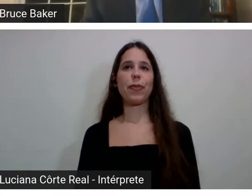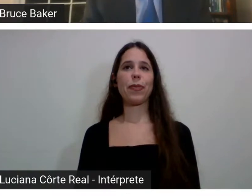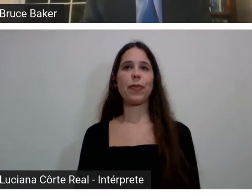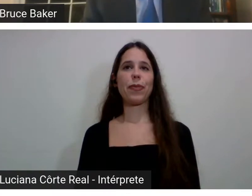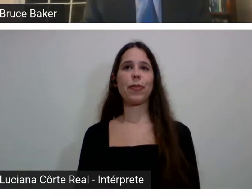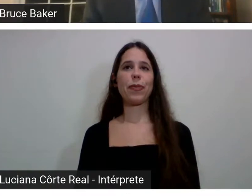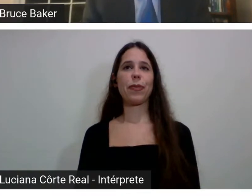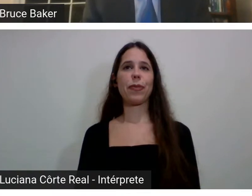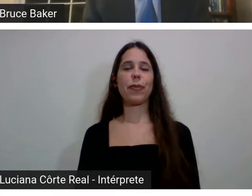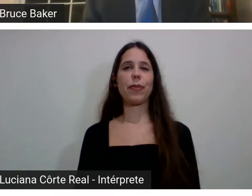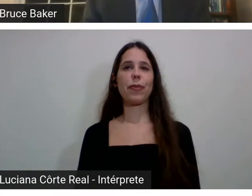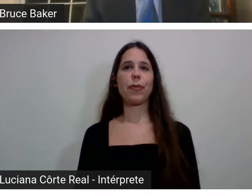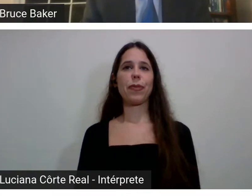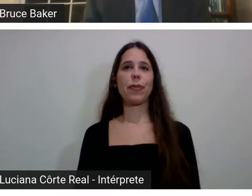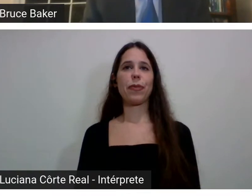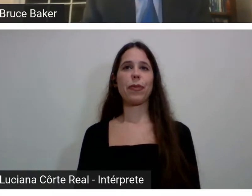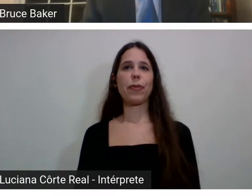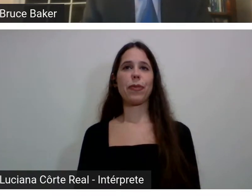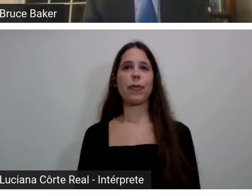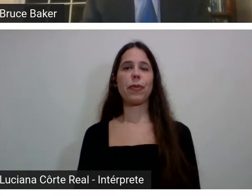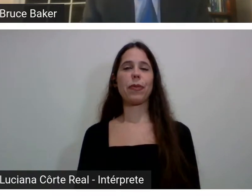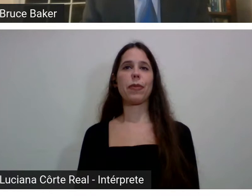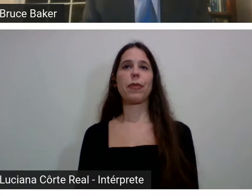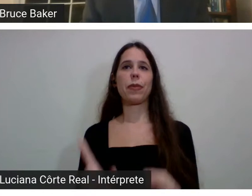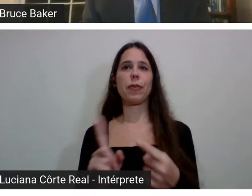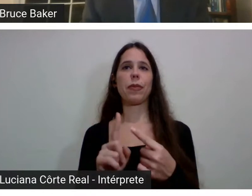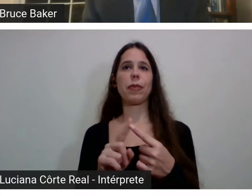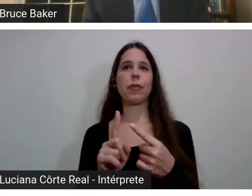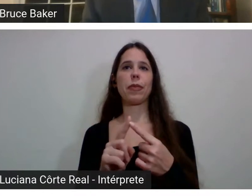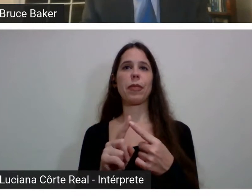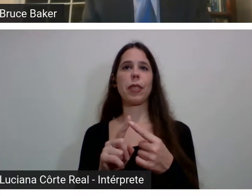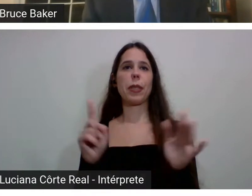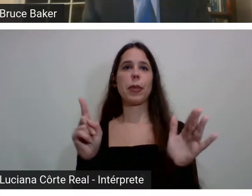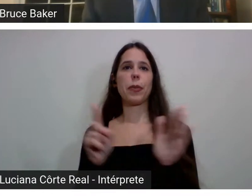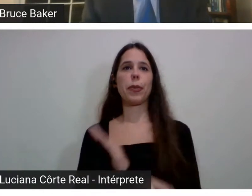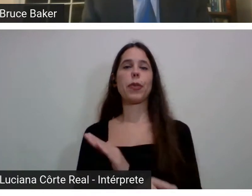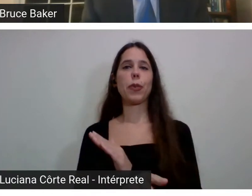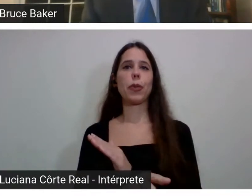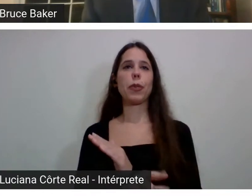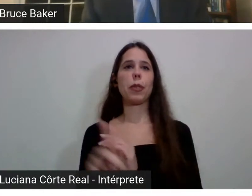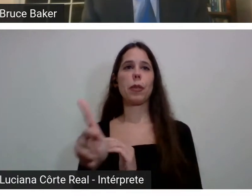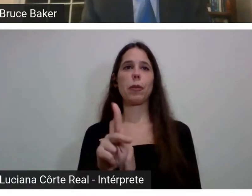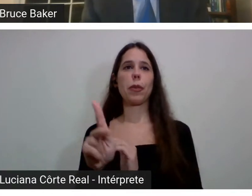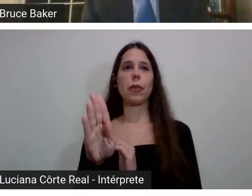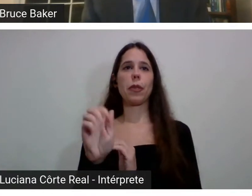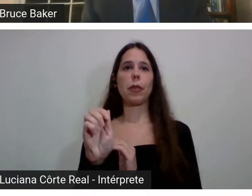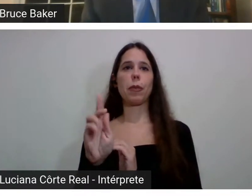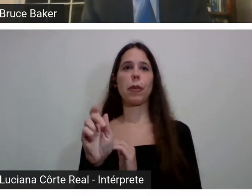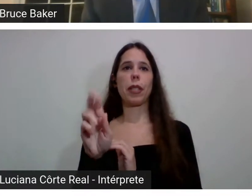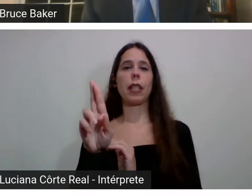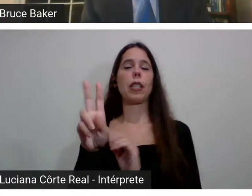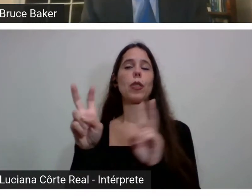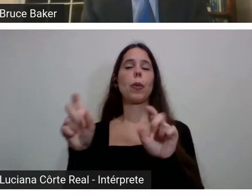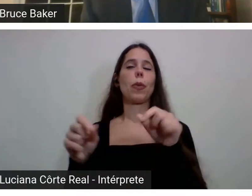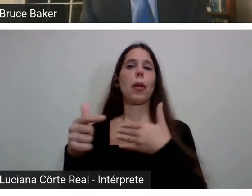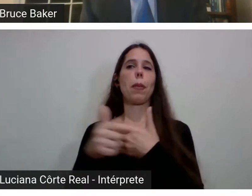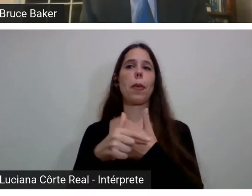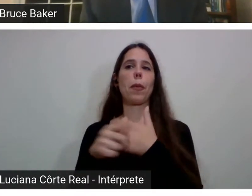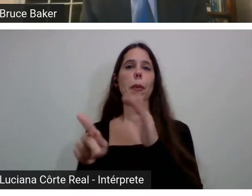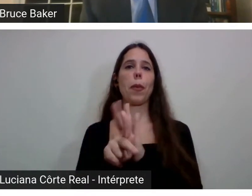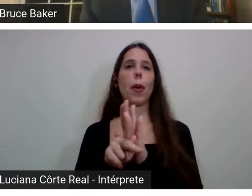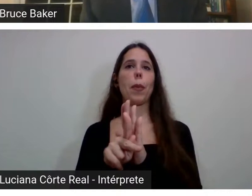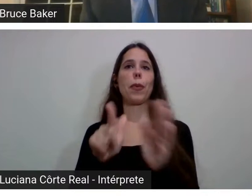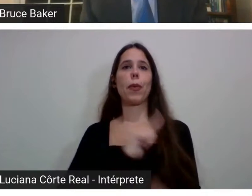primeira pergunta, professor Baker, é sobre o papel do governo federal. No Brasil, há